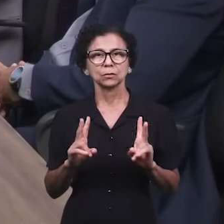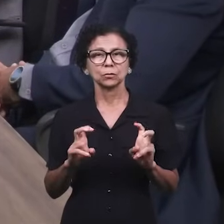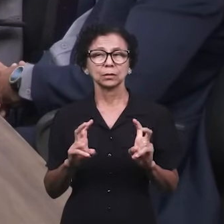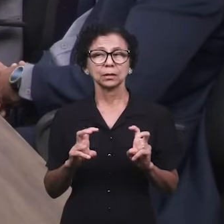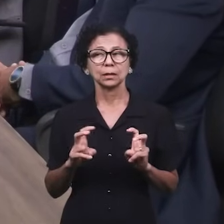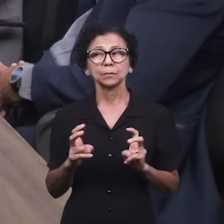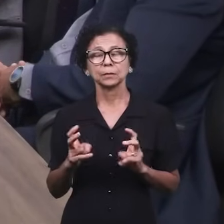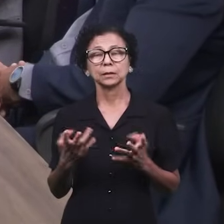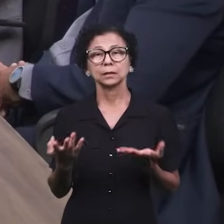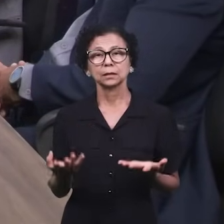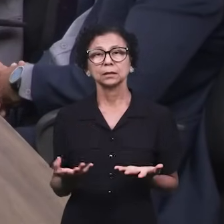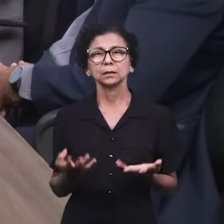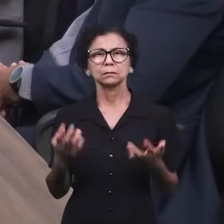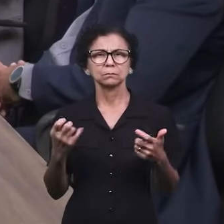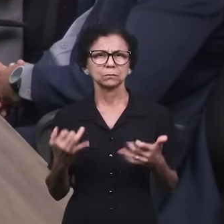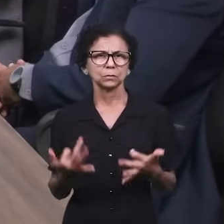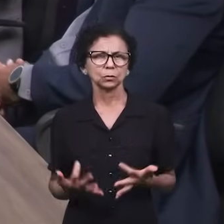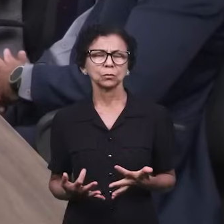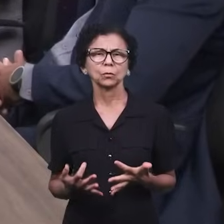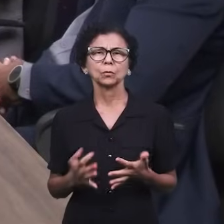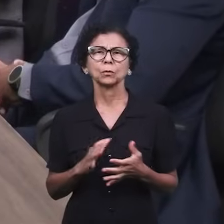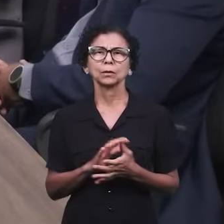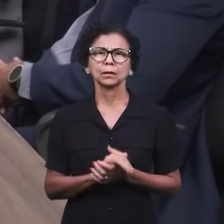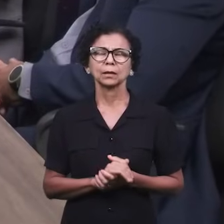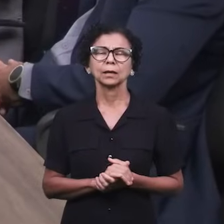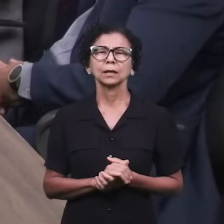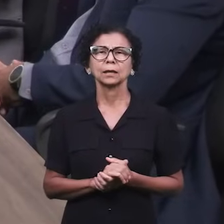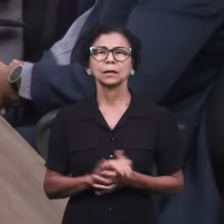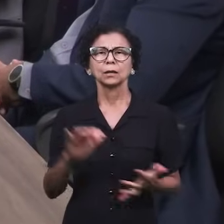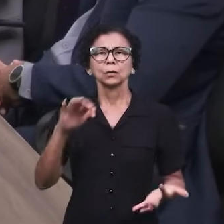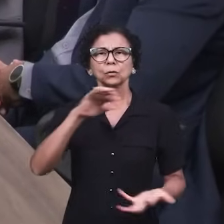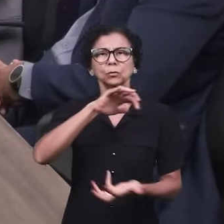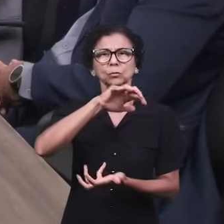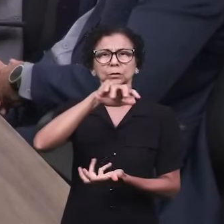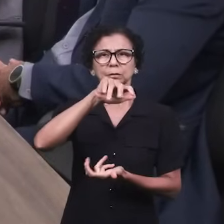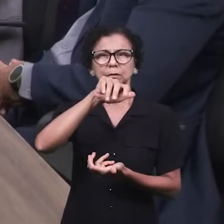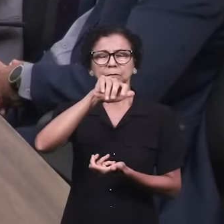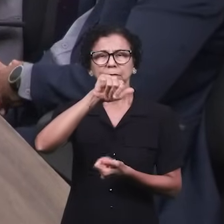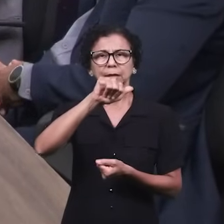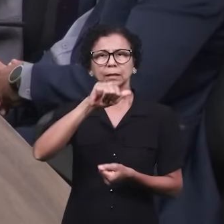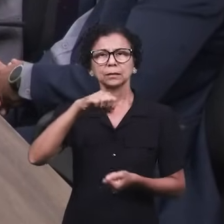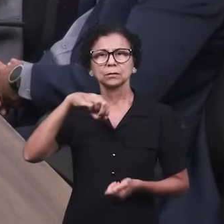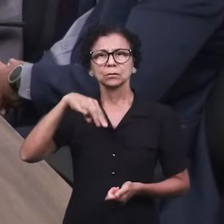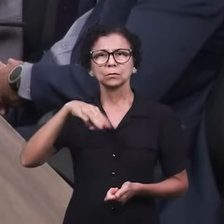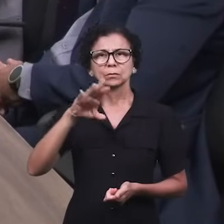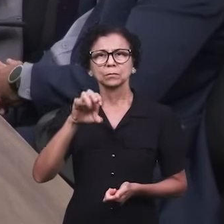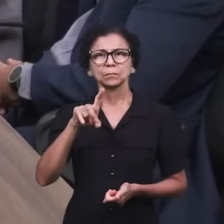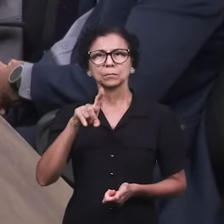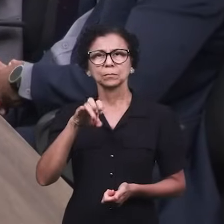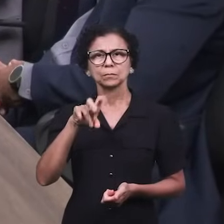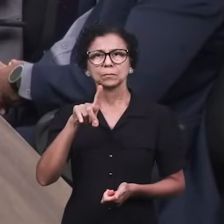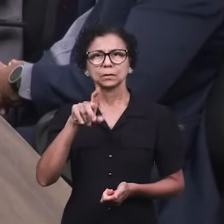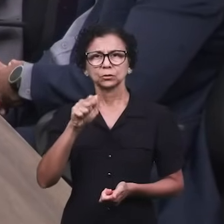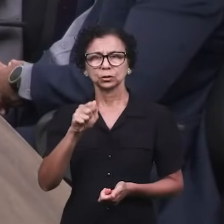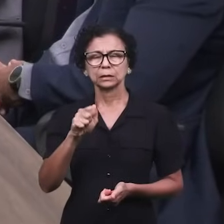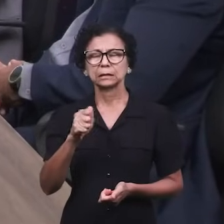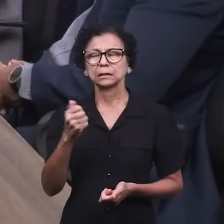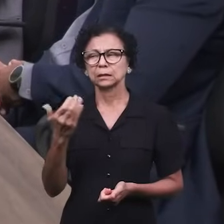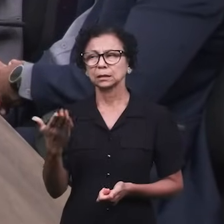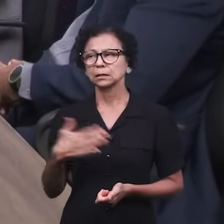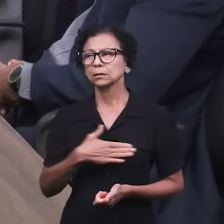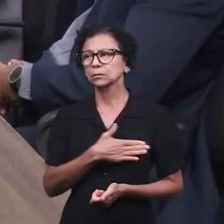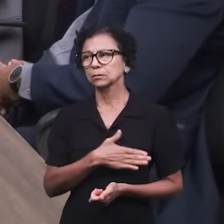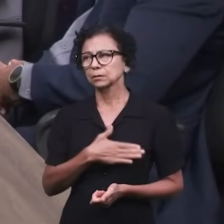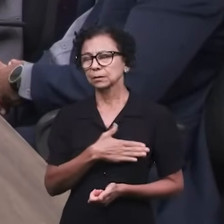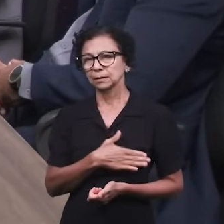já mencionou, inclusive, essas medidas do universo. E eu gostaria apenas que o irmão trouxesse para